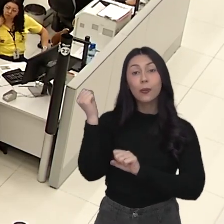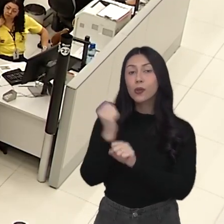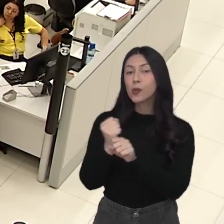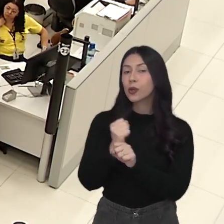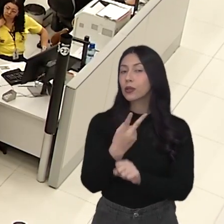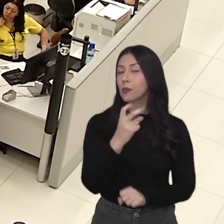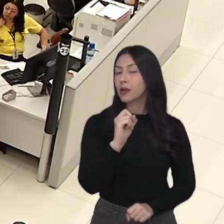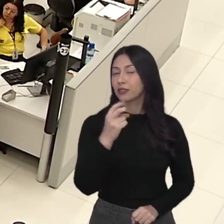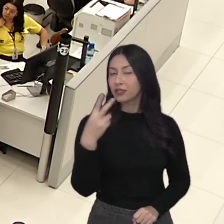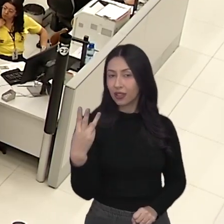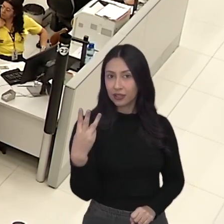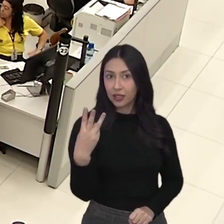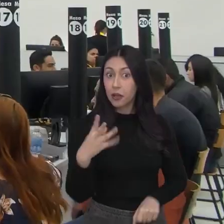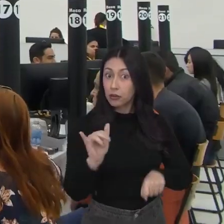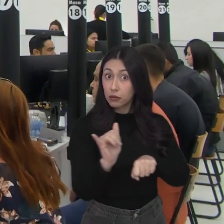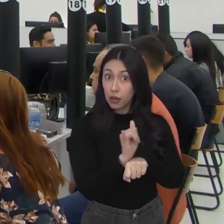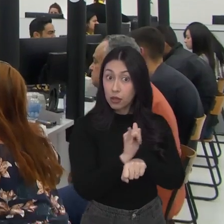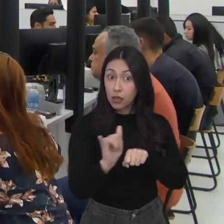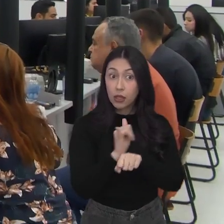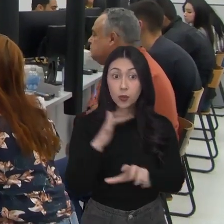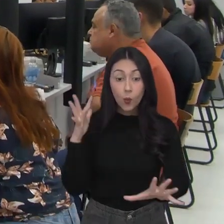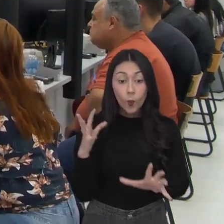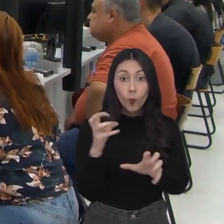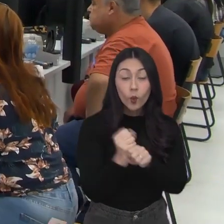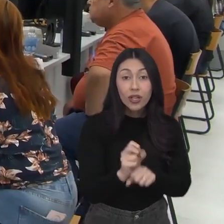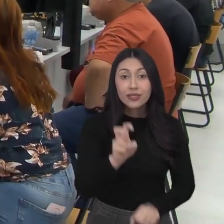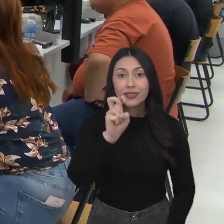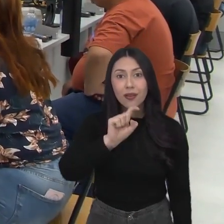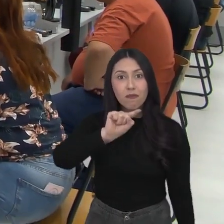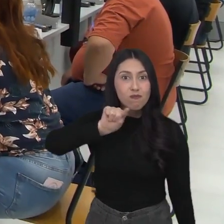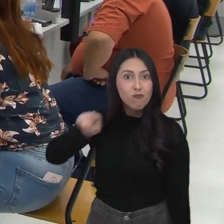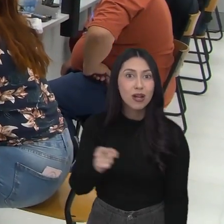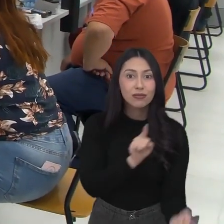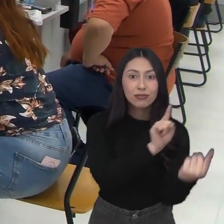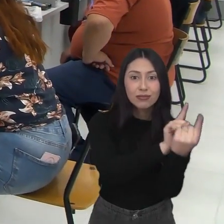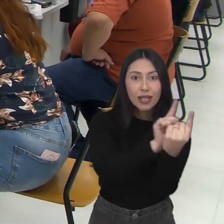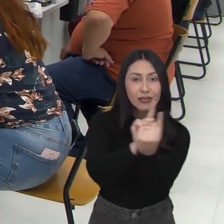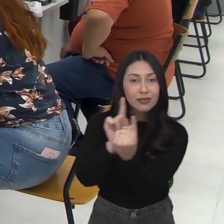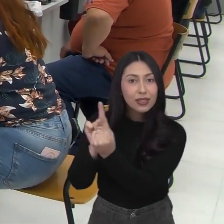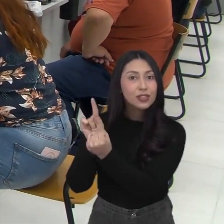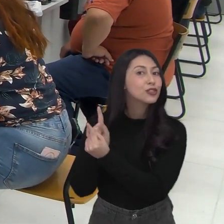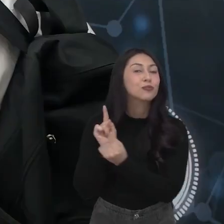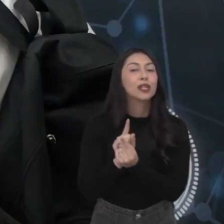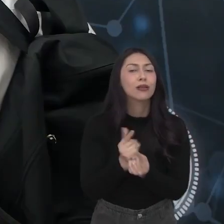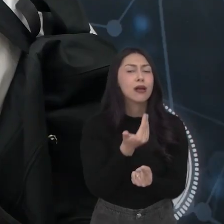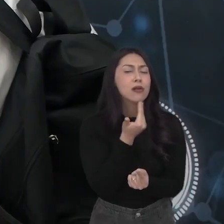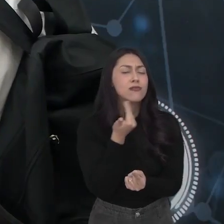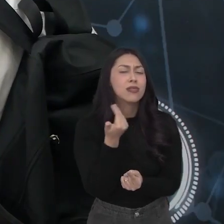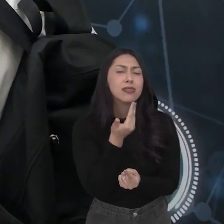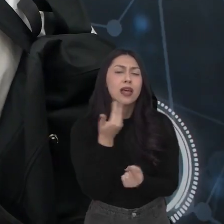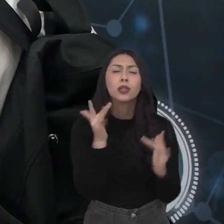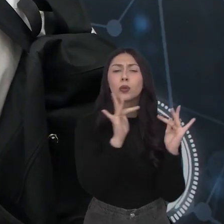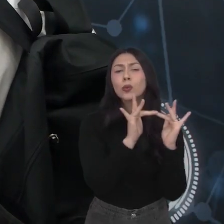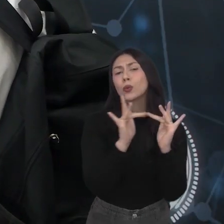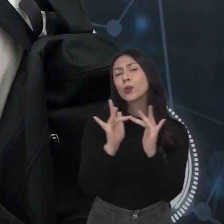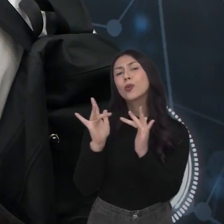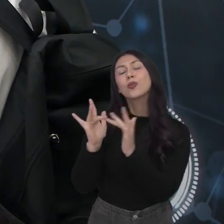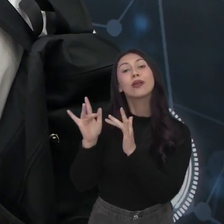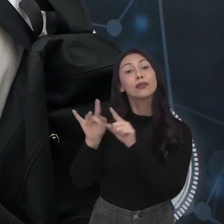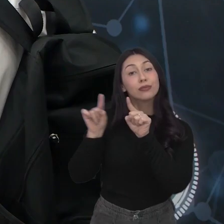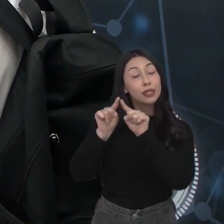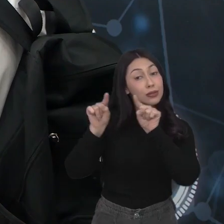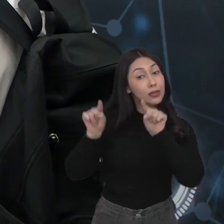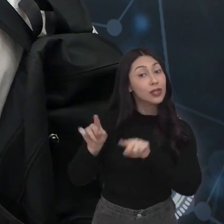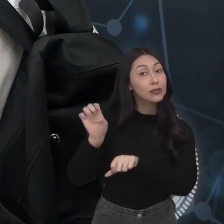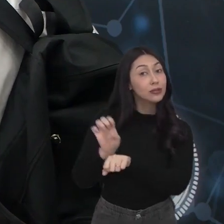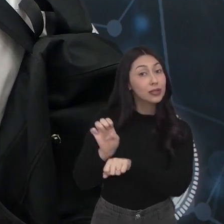de 2023. A ferramenta já soma mais de 5.000 acessos, facilitando o contato com